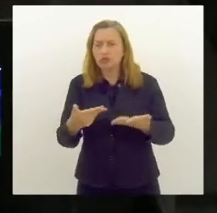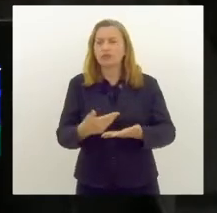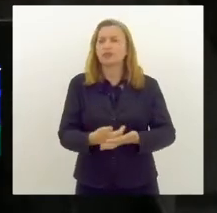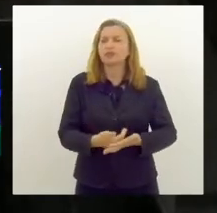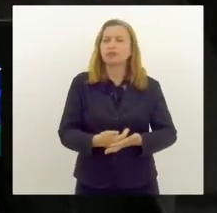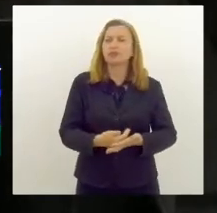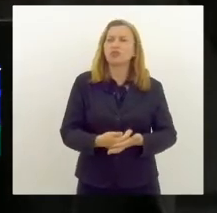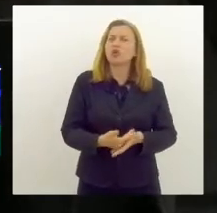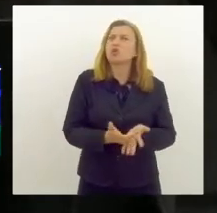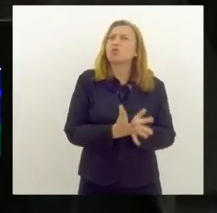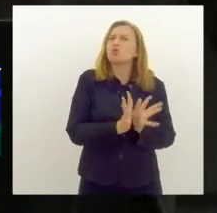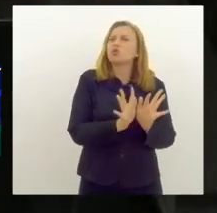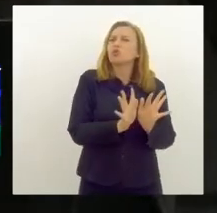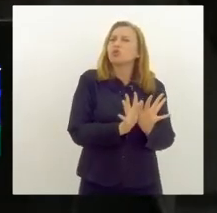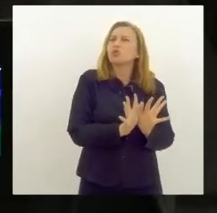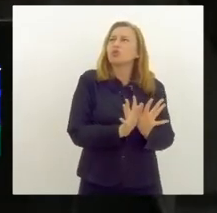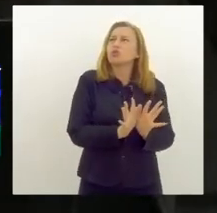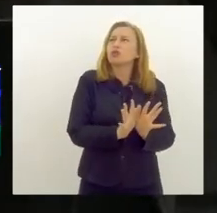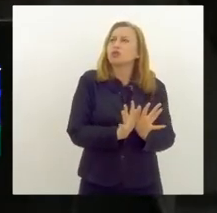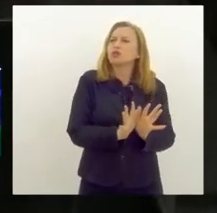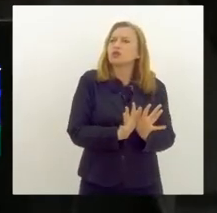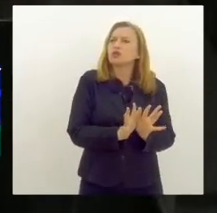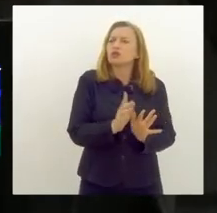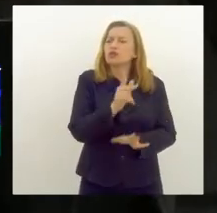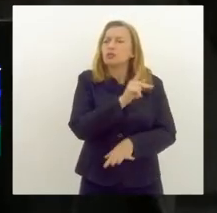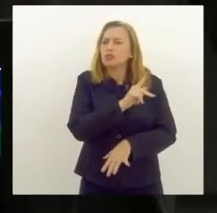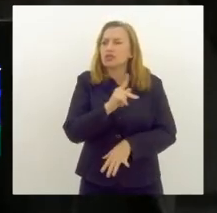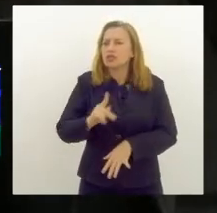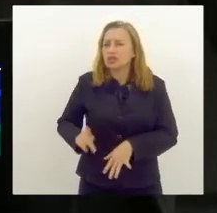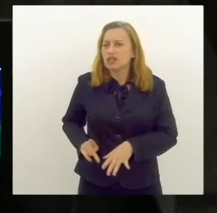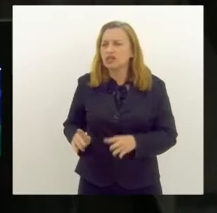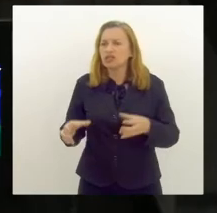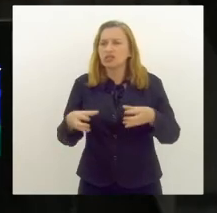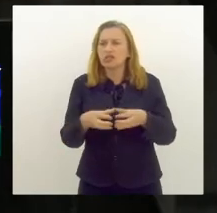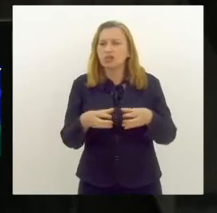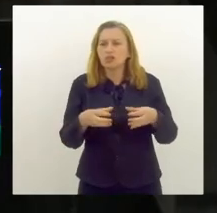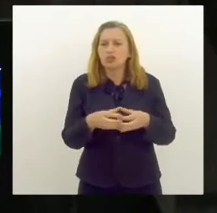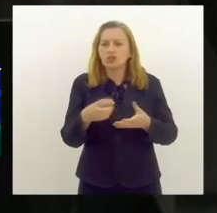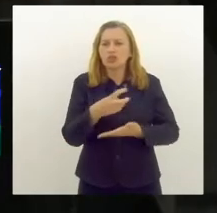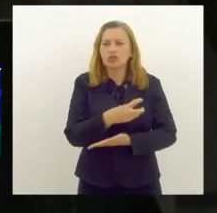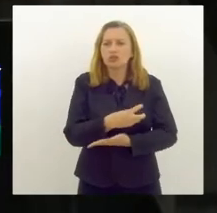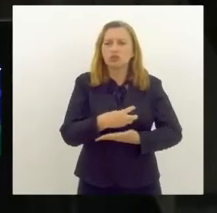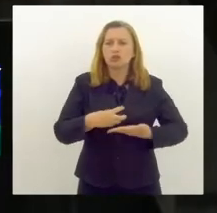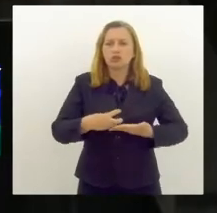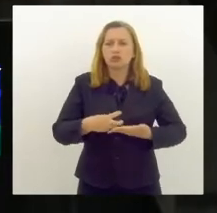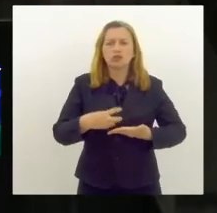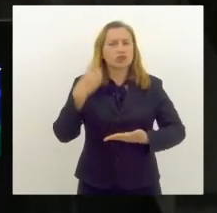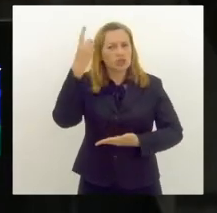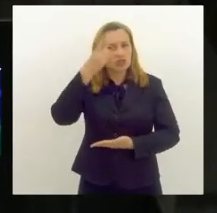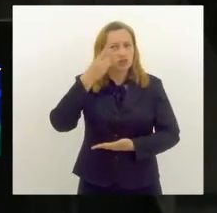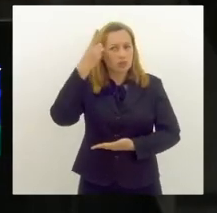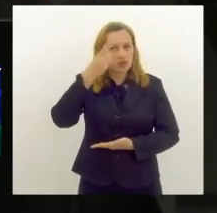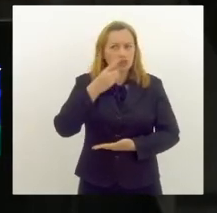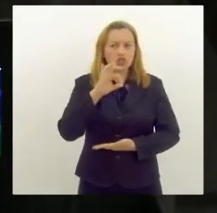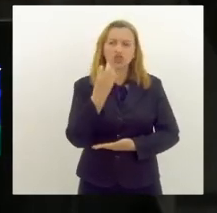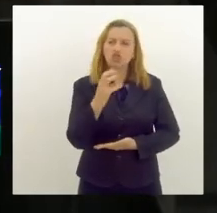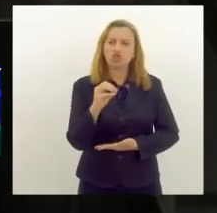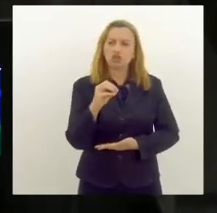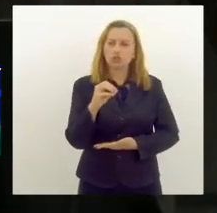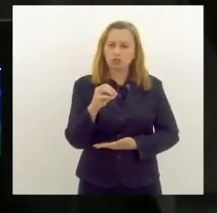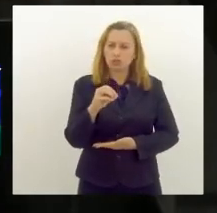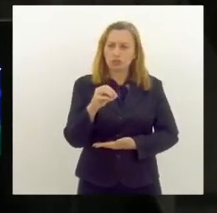E foi presidente da comissão do impeachment o deputado Chico